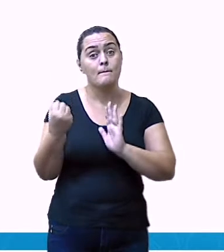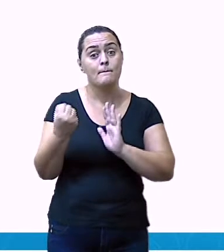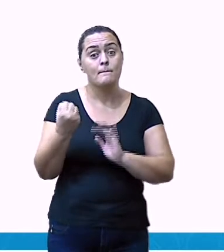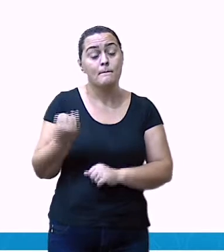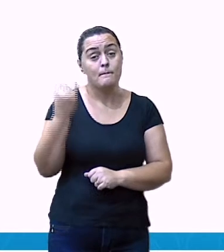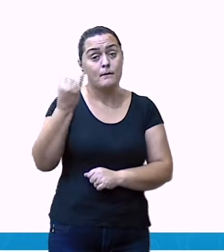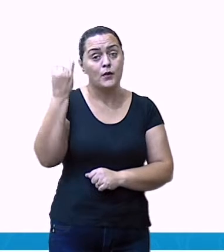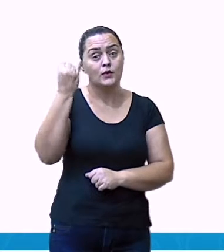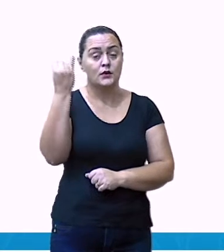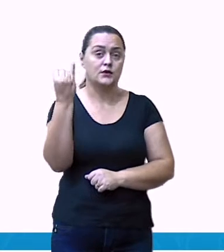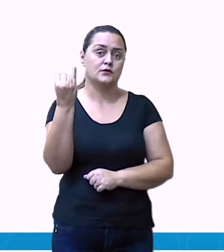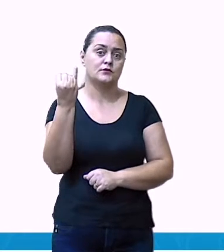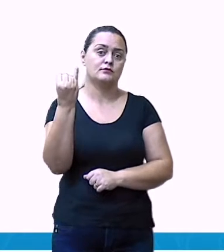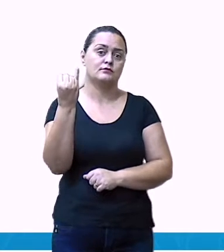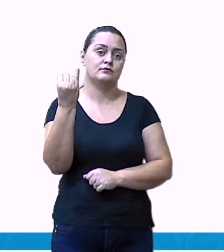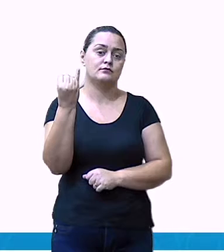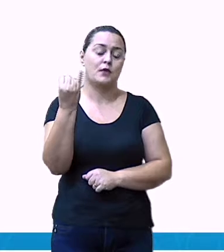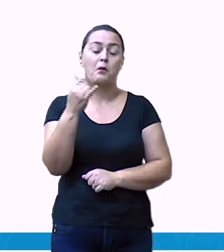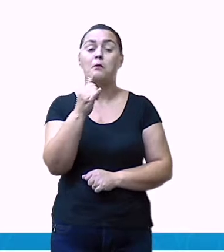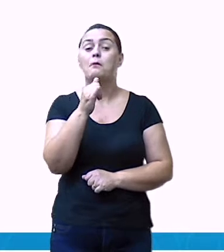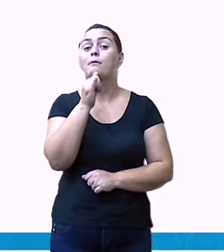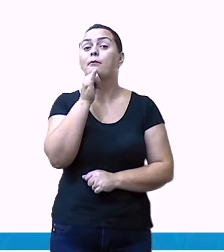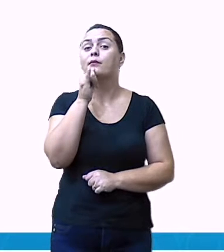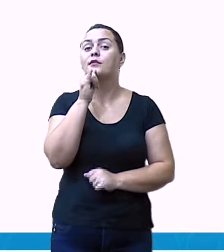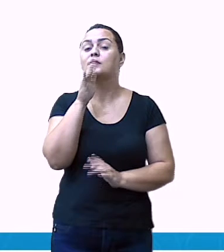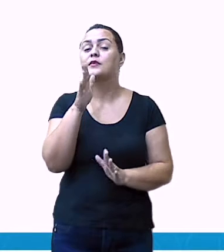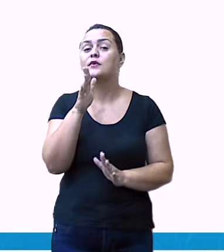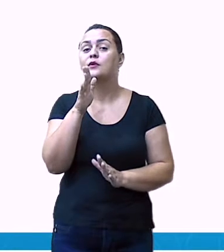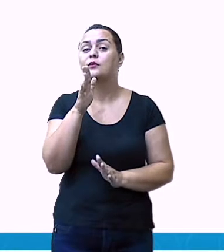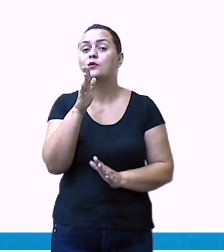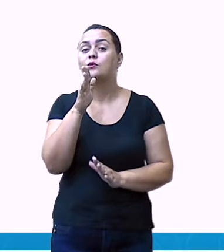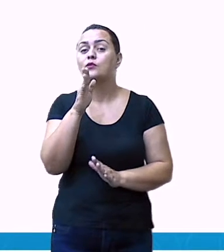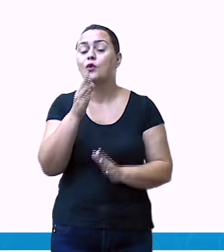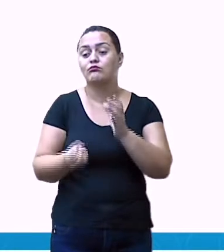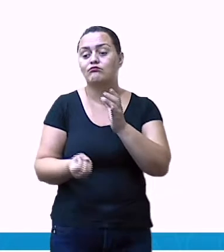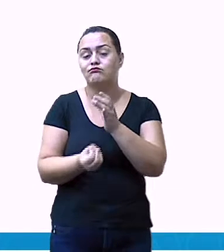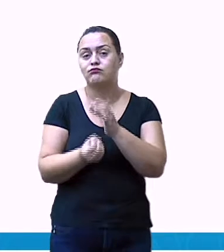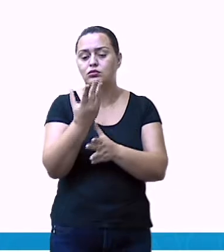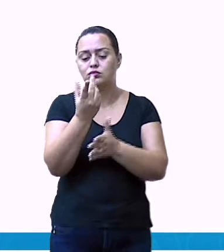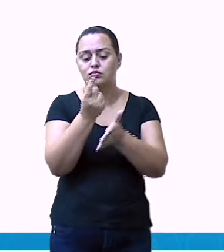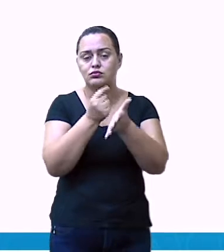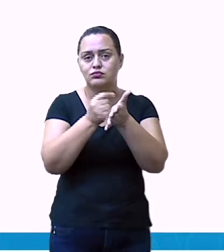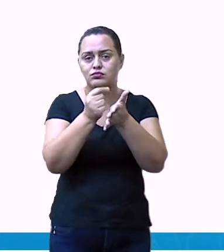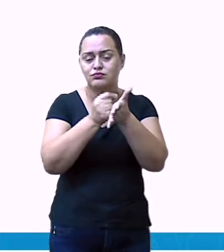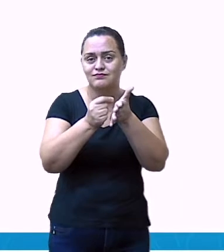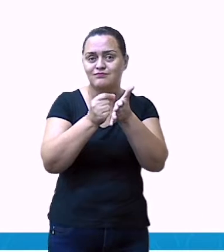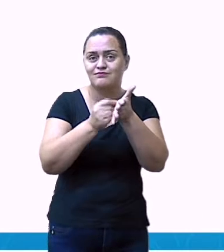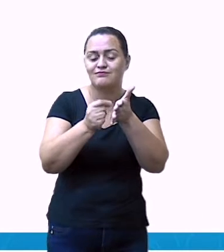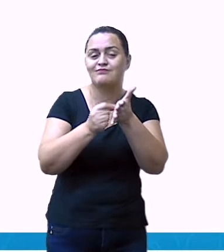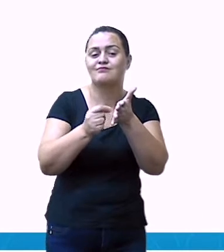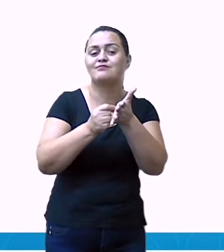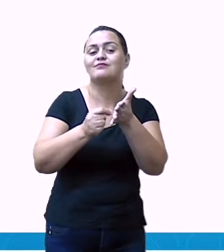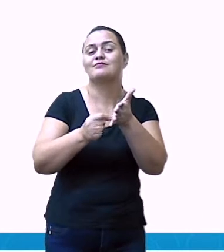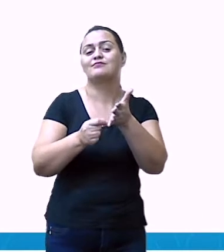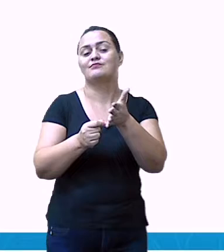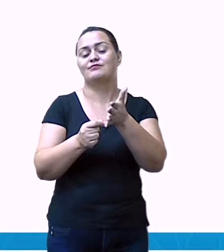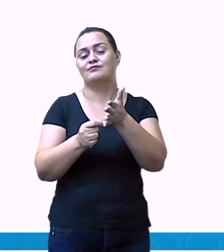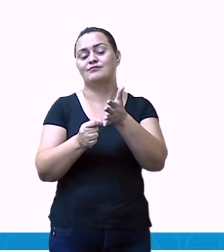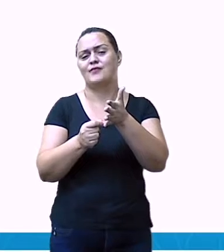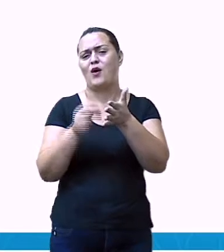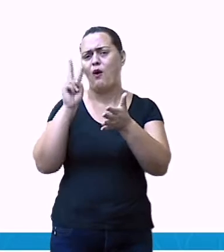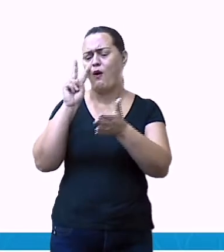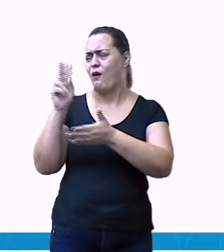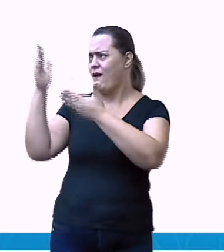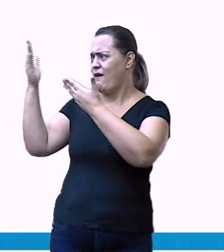a invenção da escrita. Se não tivéssemos encontrado alguns registros, como essas imagens que